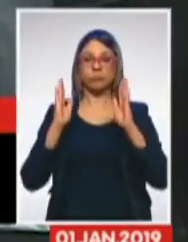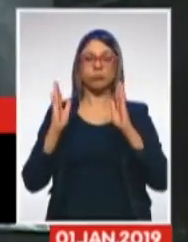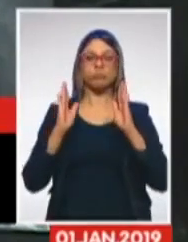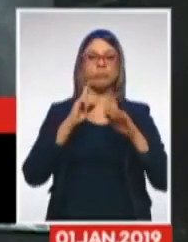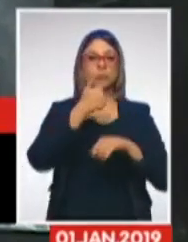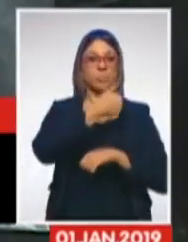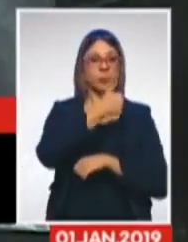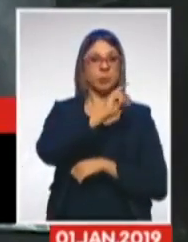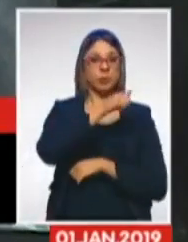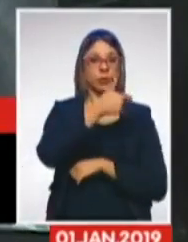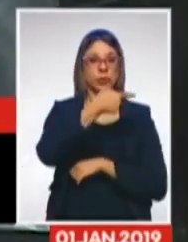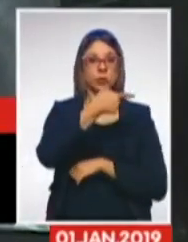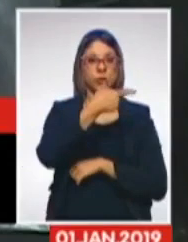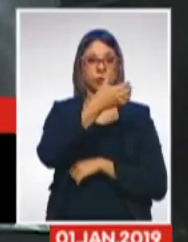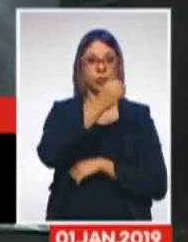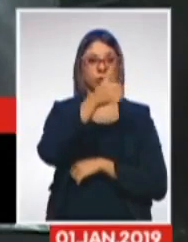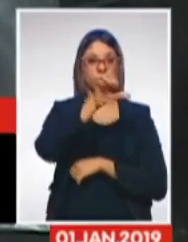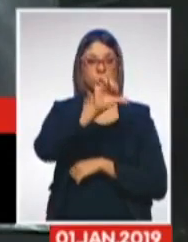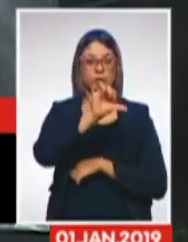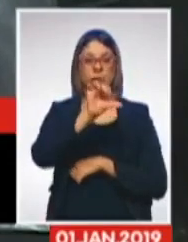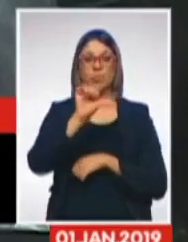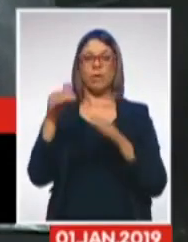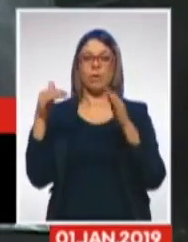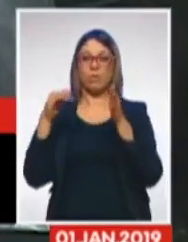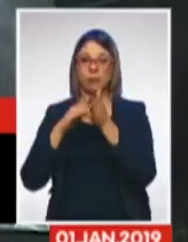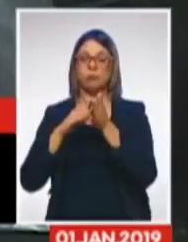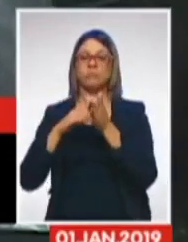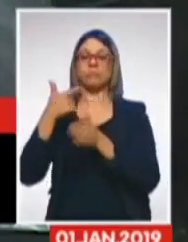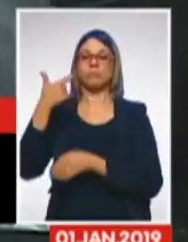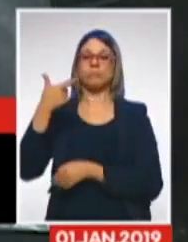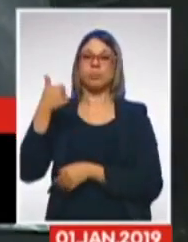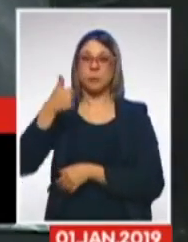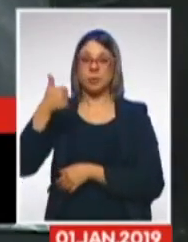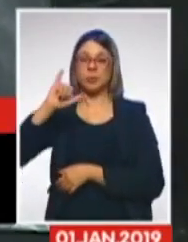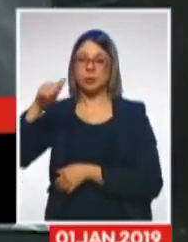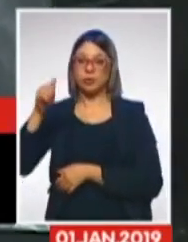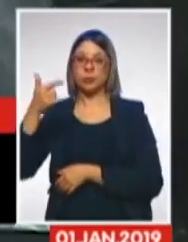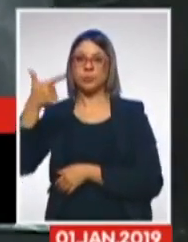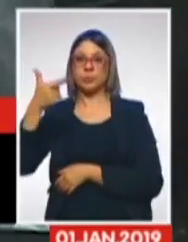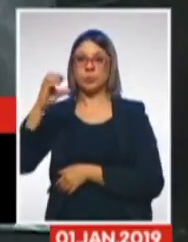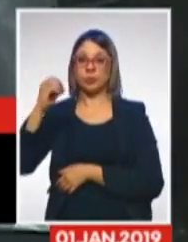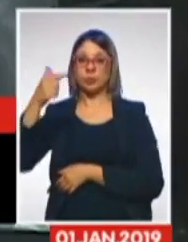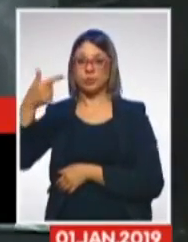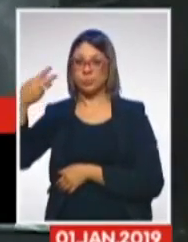de janeiro de 2019, a 1º de janeiro de